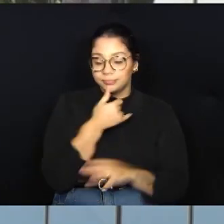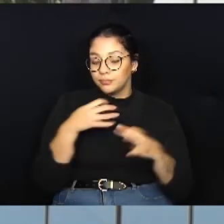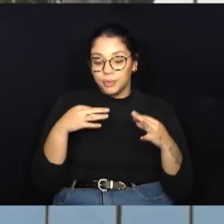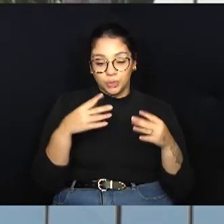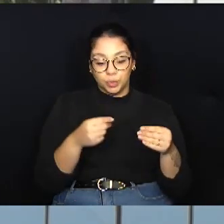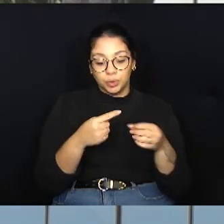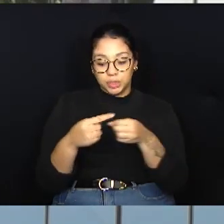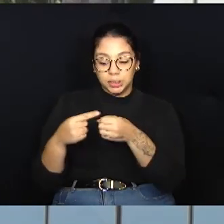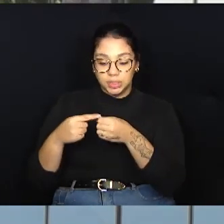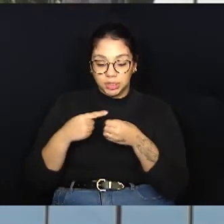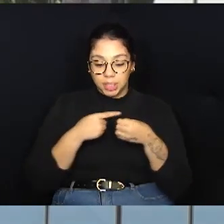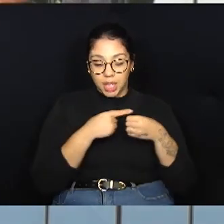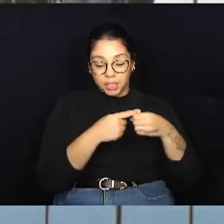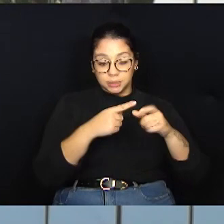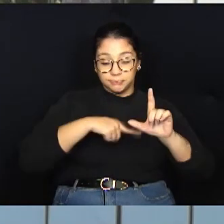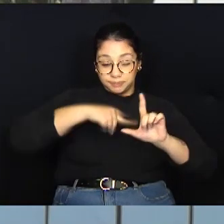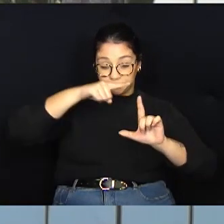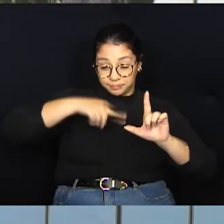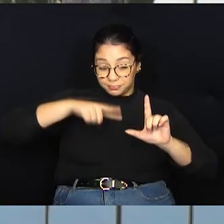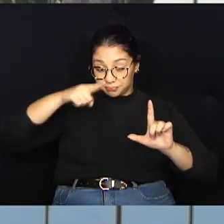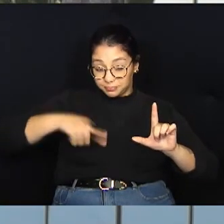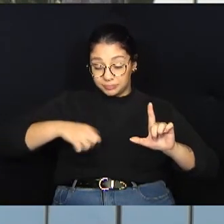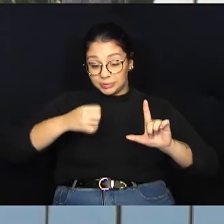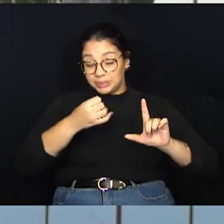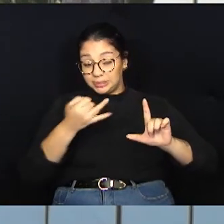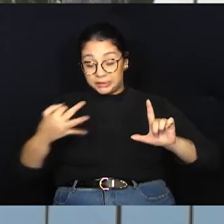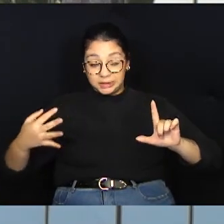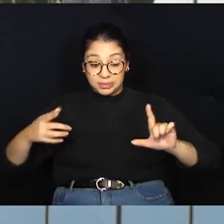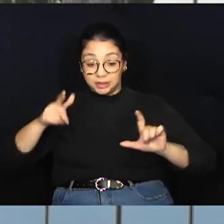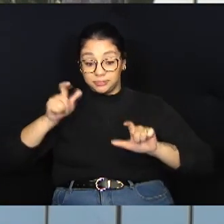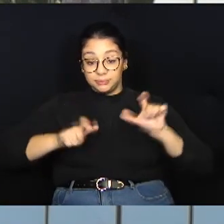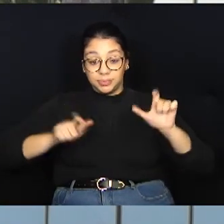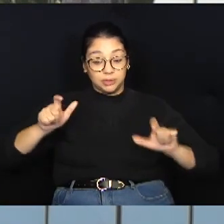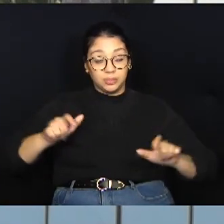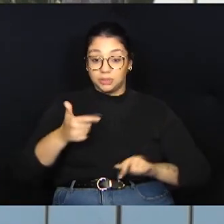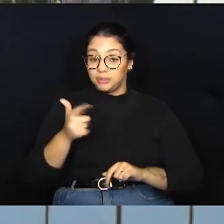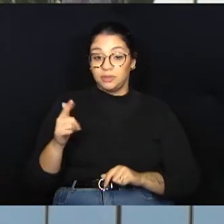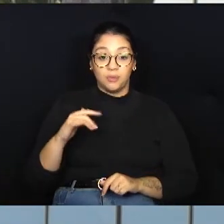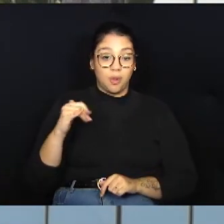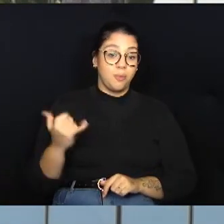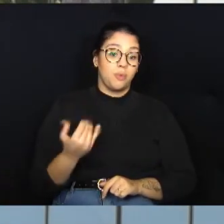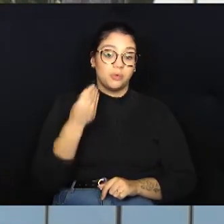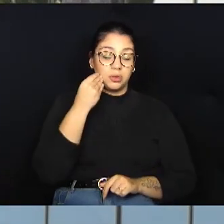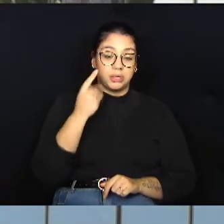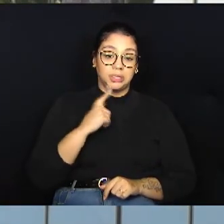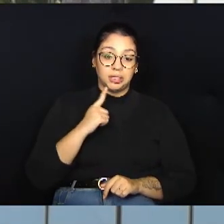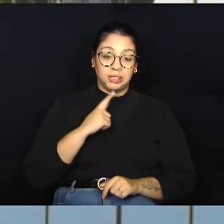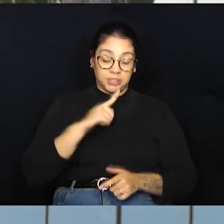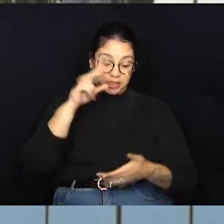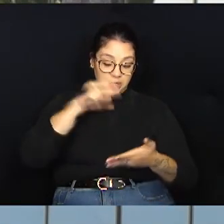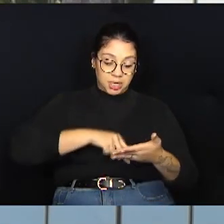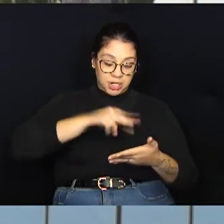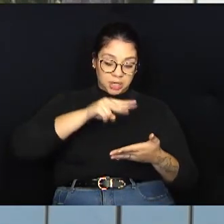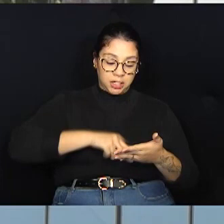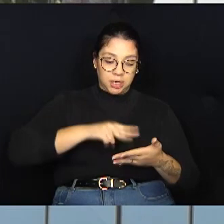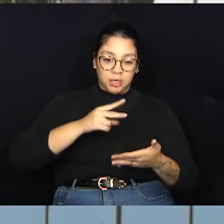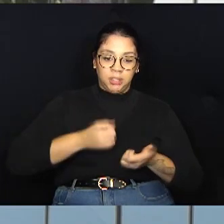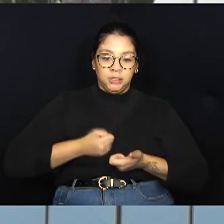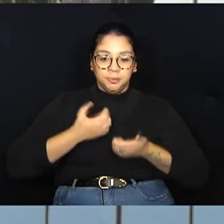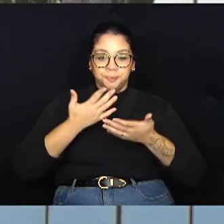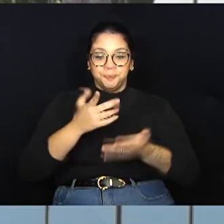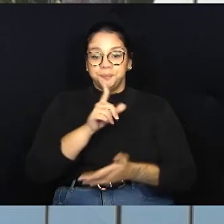Brasil, índices ainda perturbadores de pessoas que não tiveram a oportunidade de ter o domínio da linguagem ou